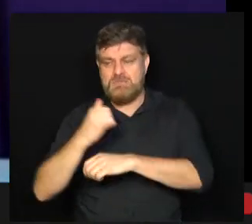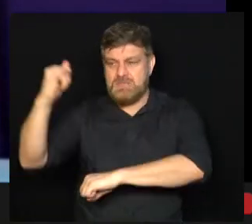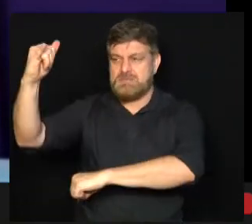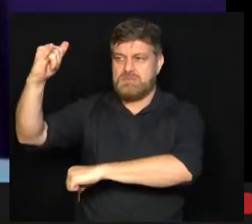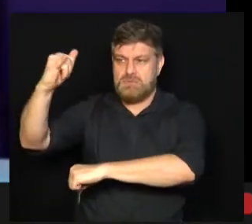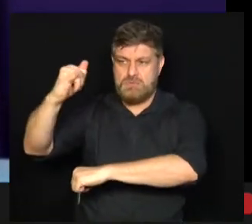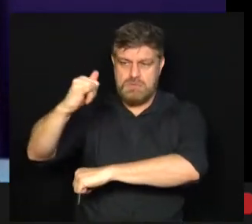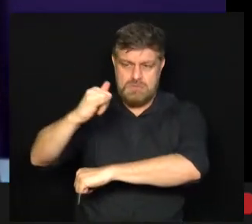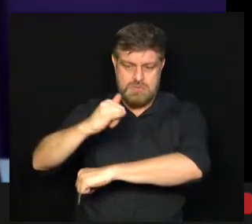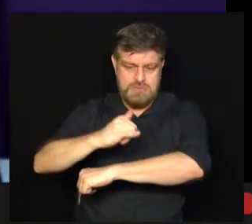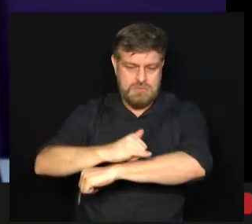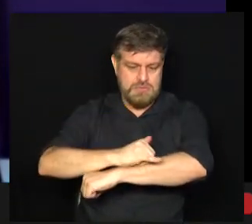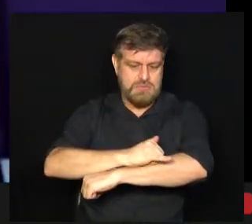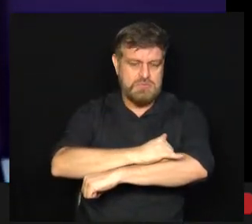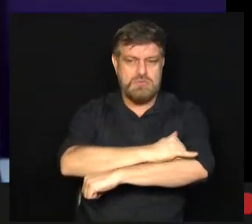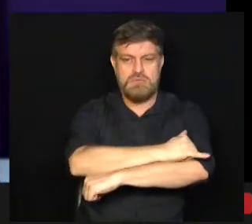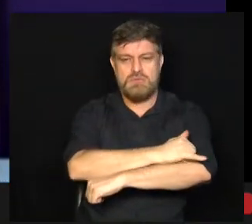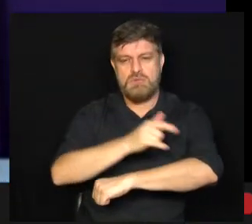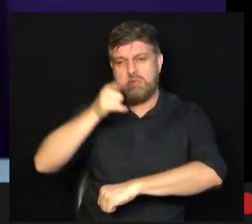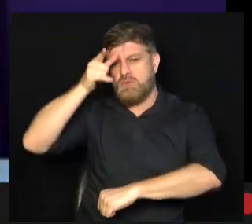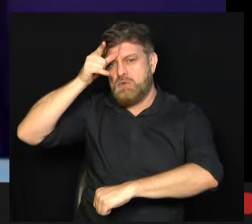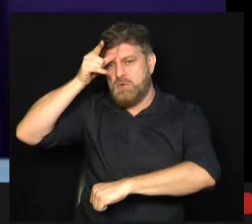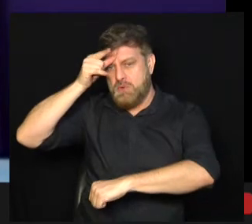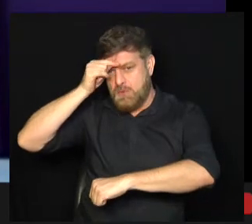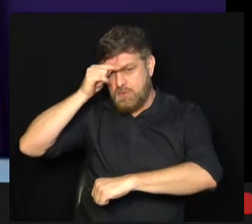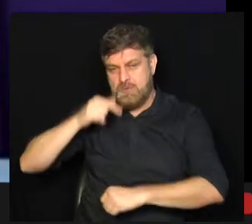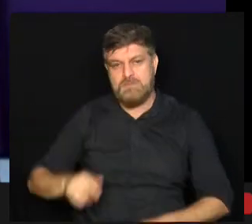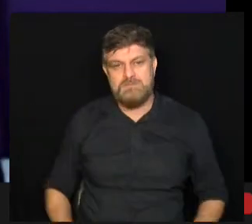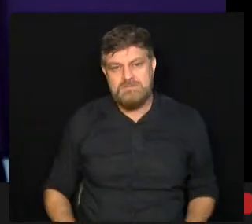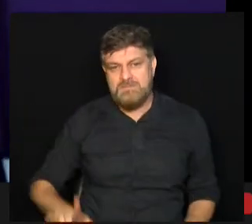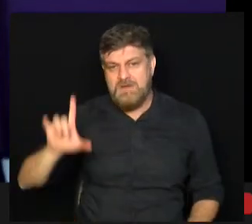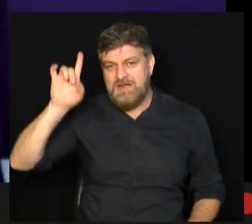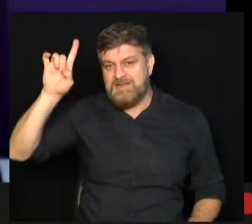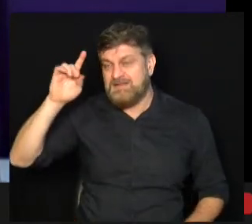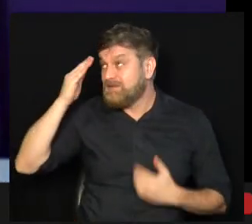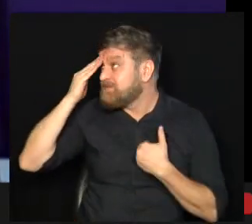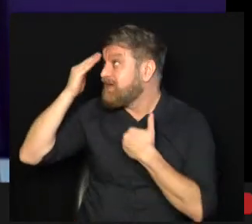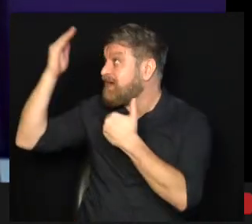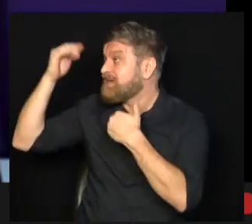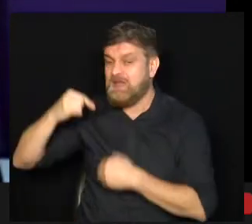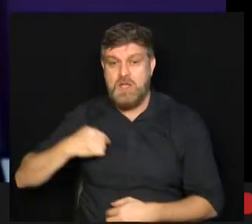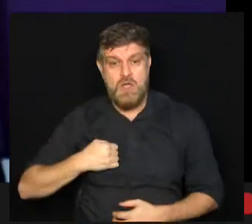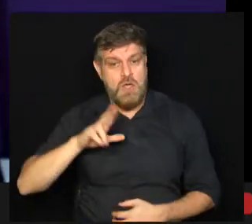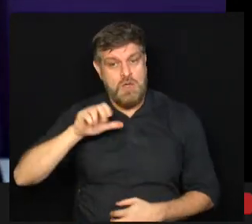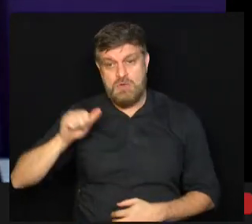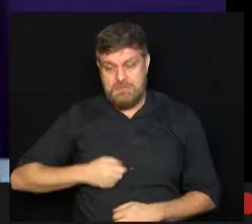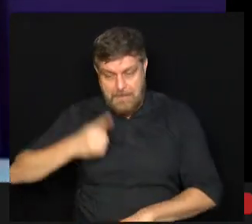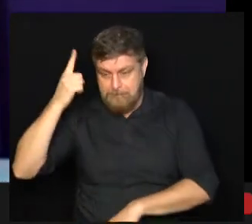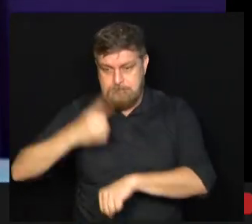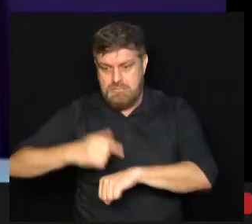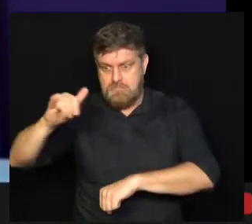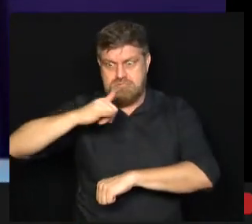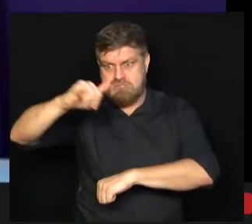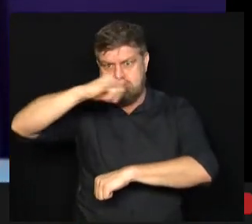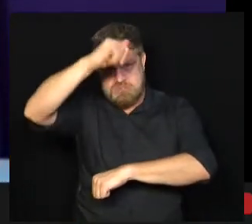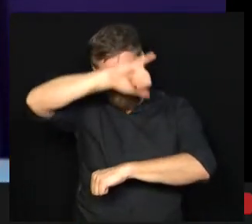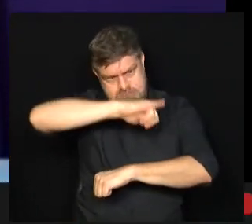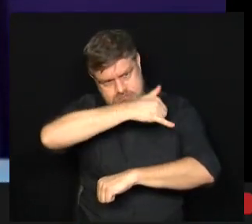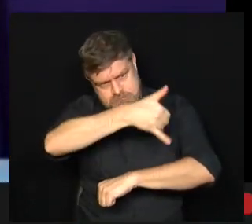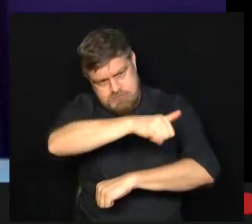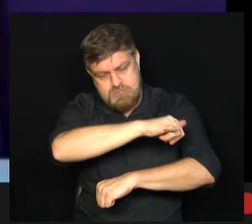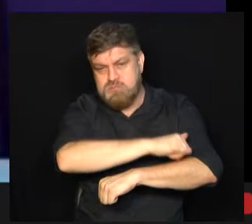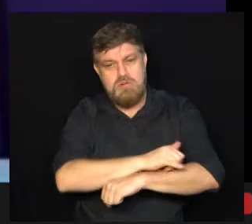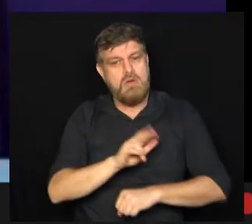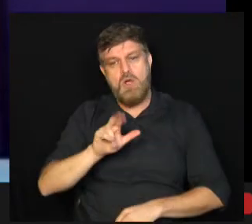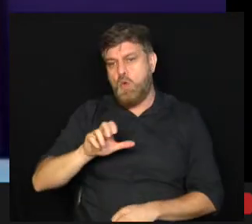final. E graças a Deus eu nunca tive que passar, né, por um pouso de emergência ou algum incidente, algum